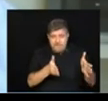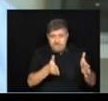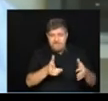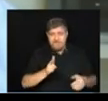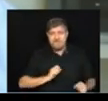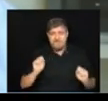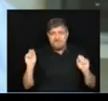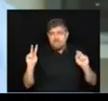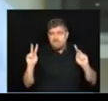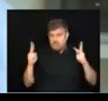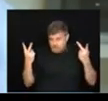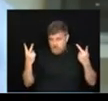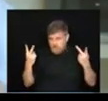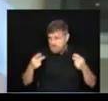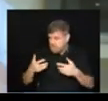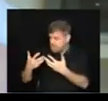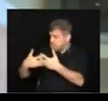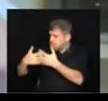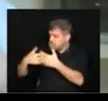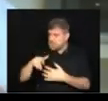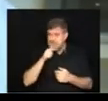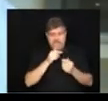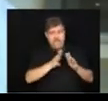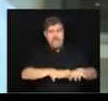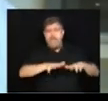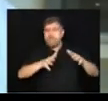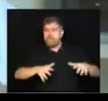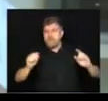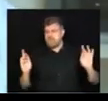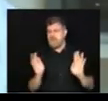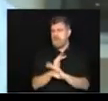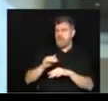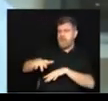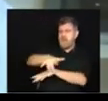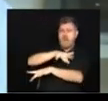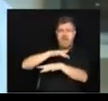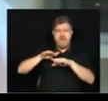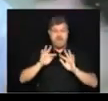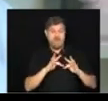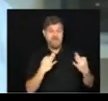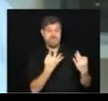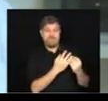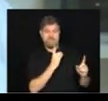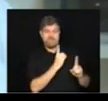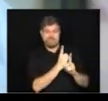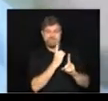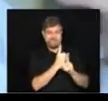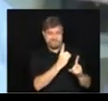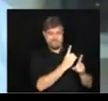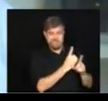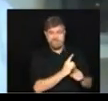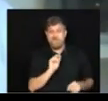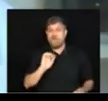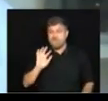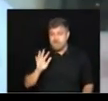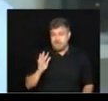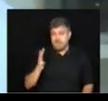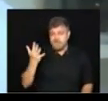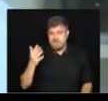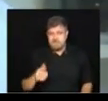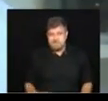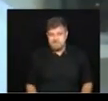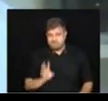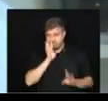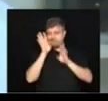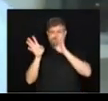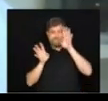shopping center, das praias, enfim, dos encontros familiares, não vou nem dizer o que aconteceu no Novo, agora